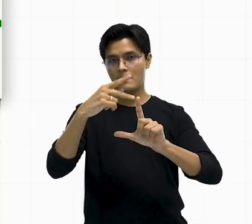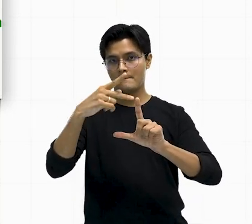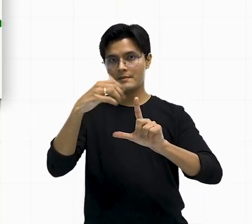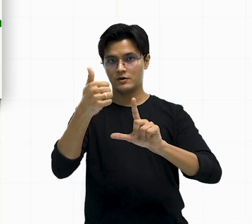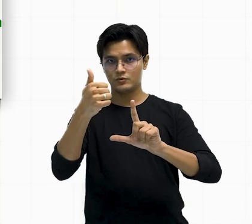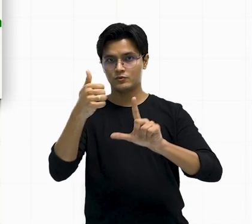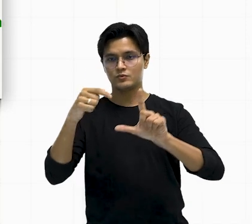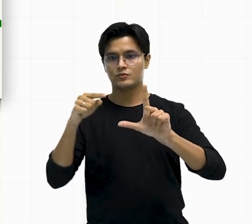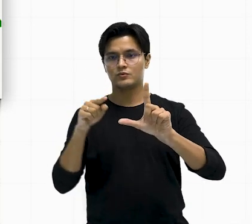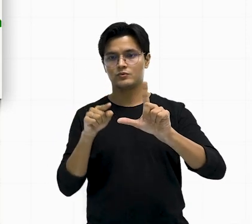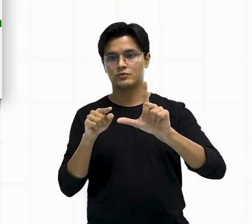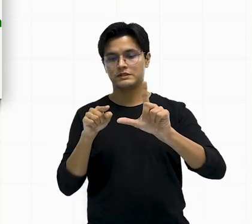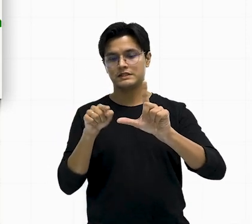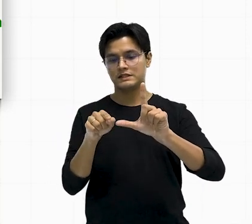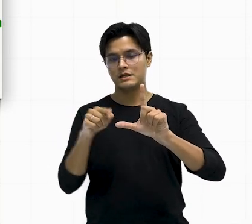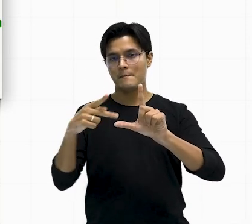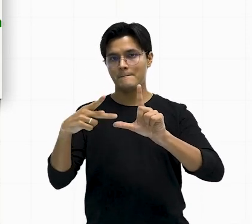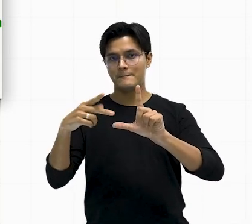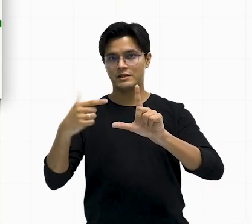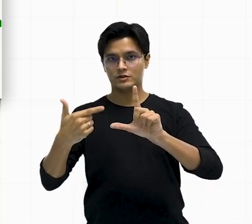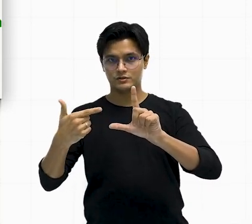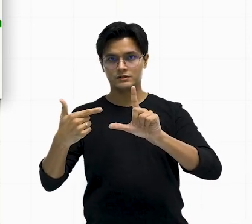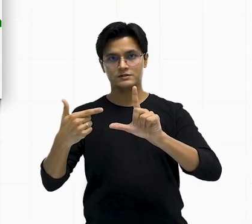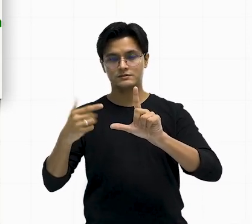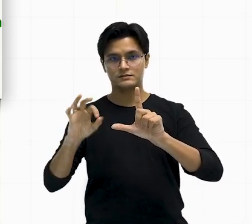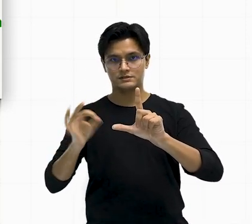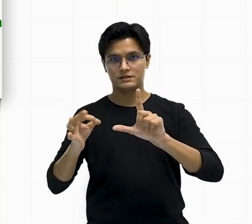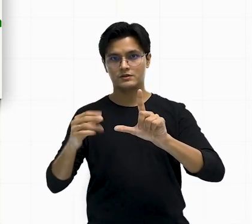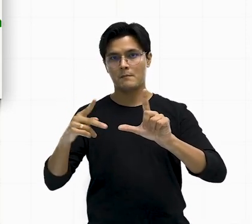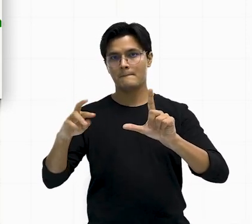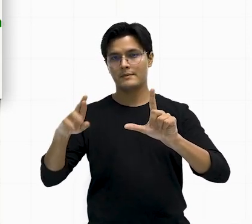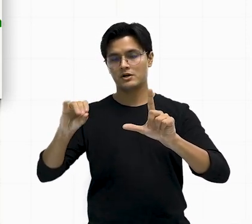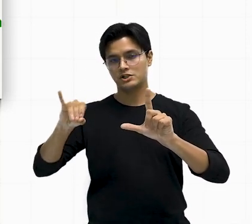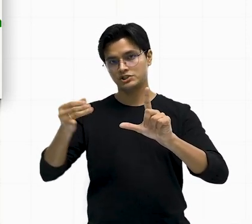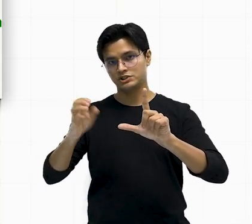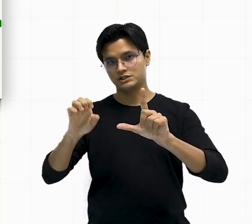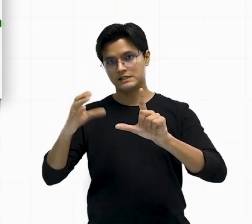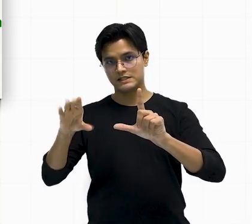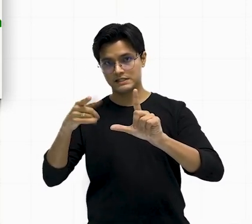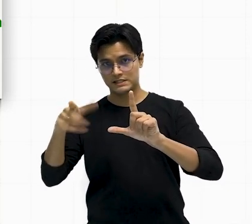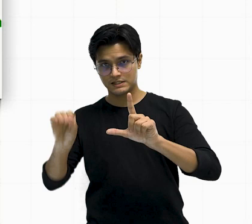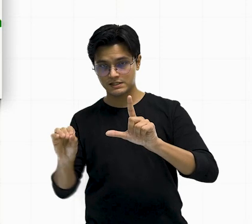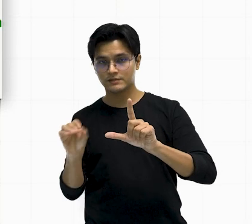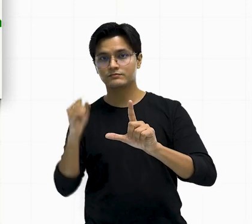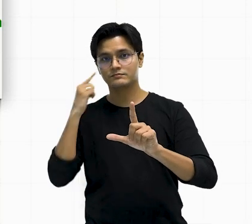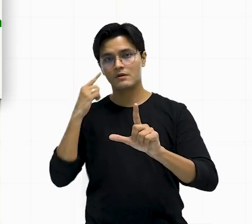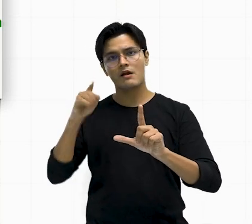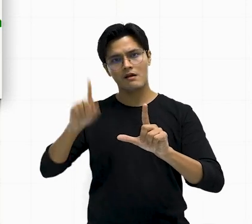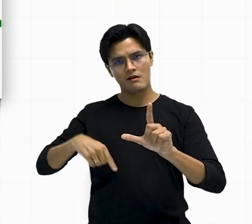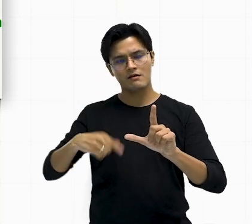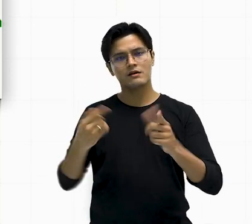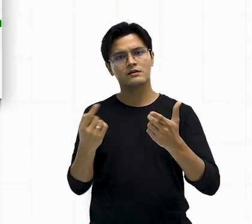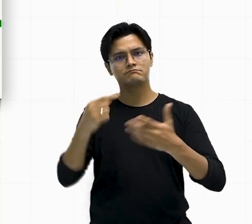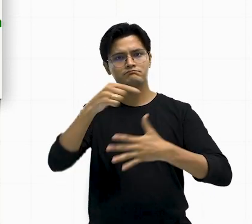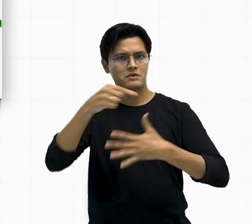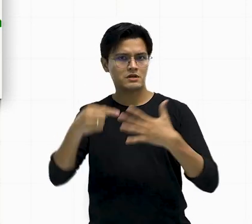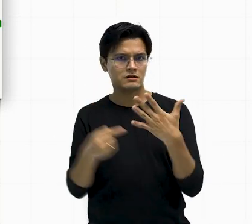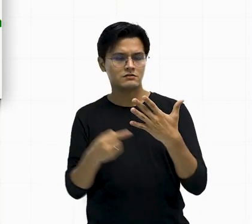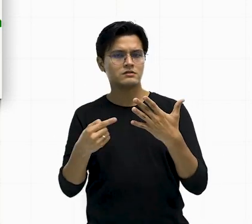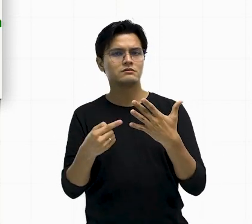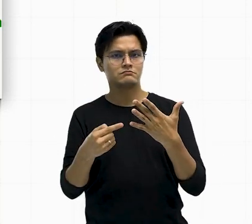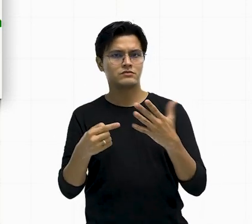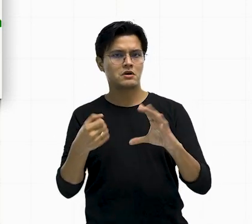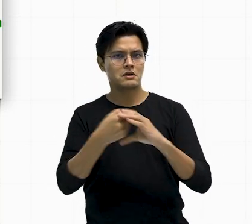de P2, que é a projeção 2, tá bom? Então, esses são os elementos pertencentes a um triângulo